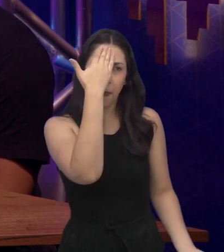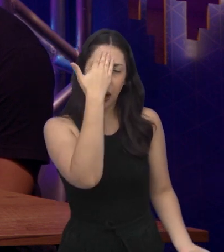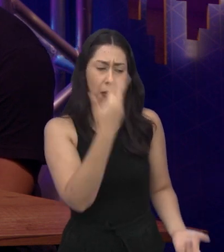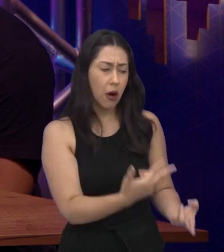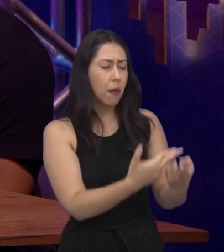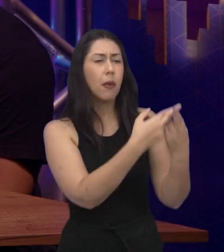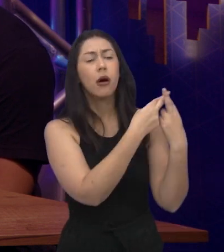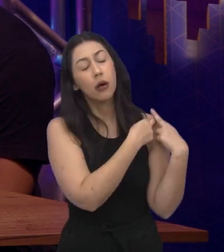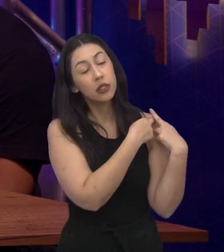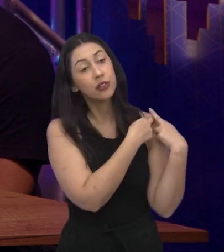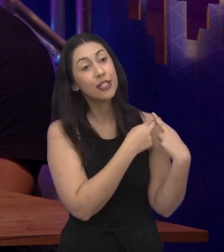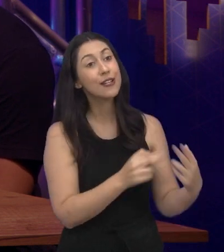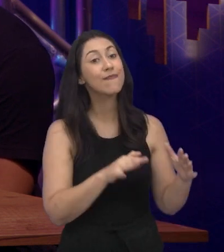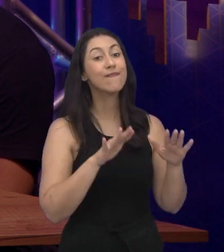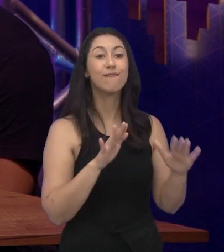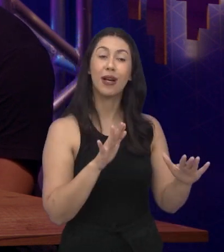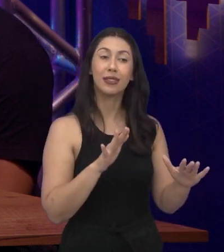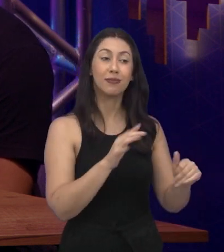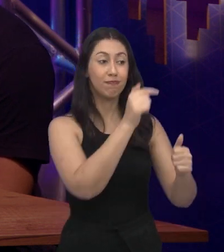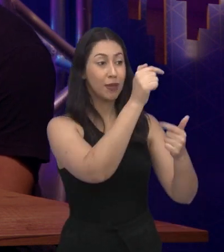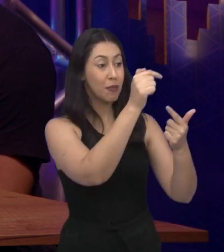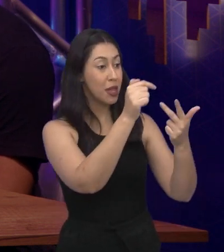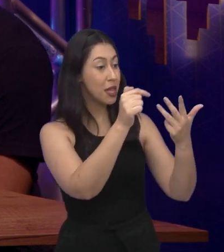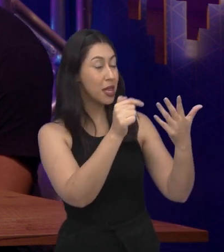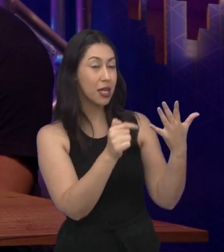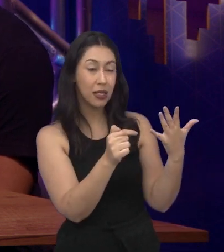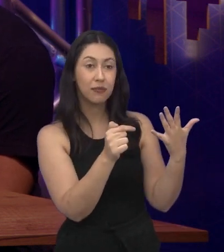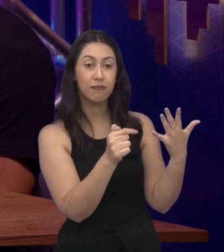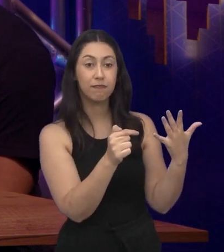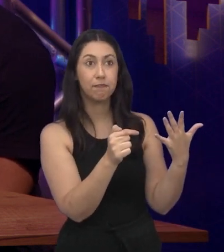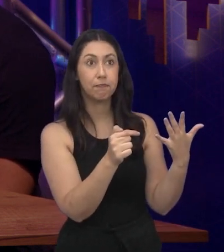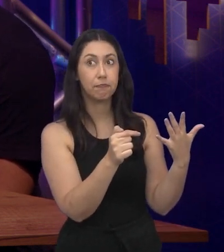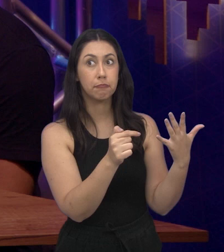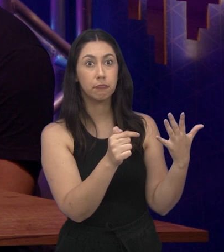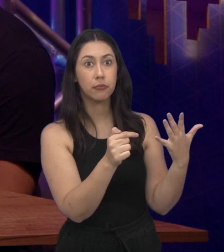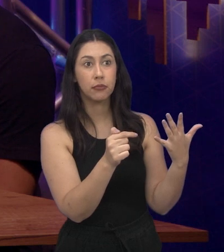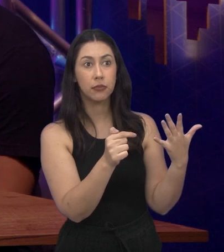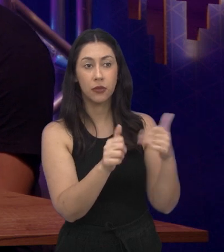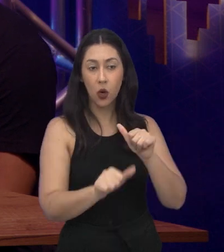e a gente ainda, né, não está nesses pontos, né, de não